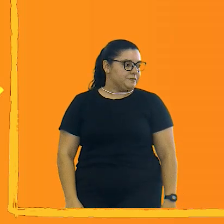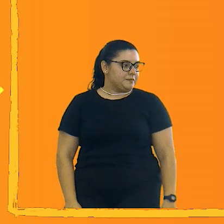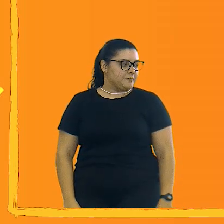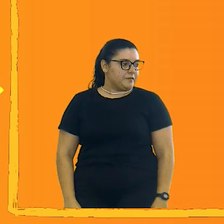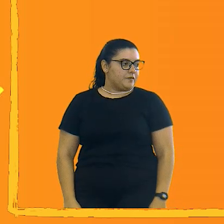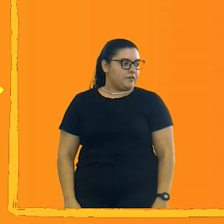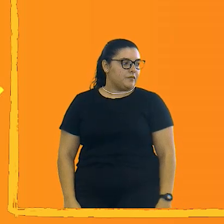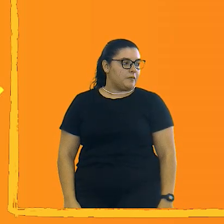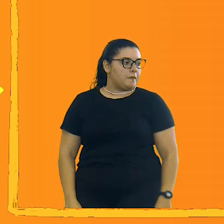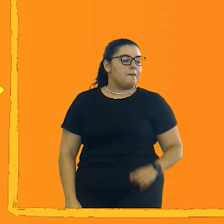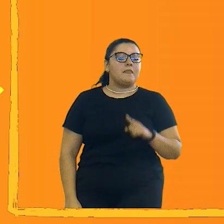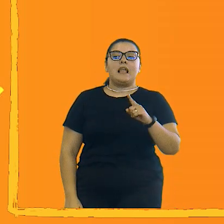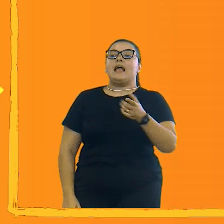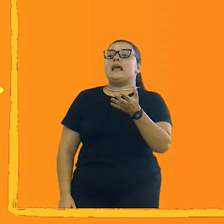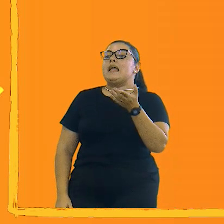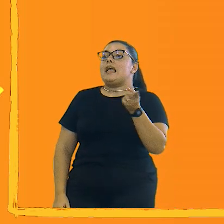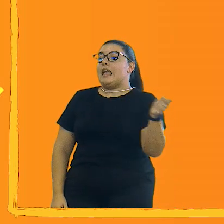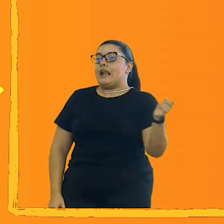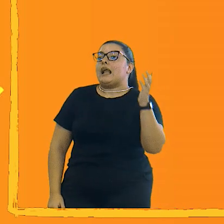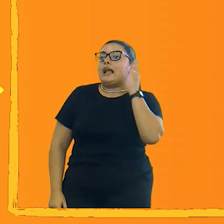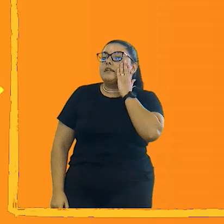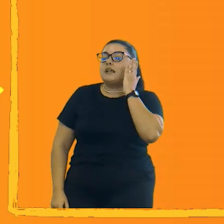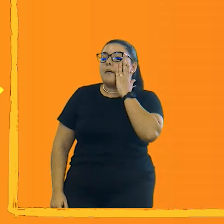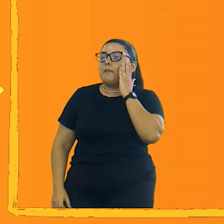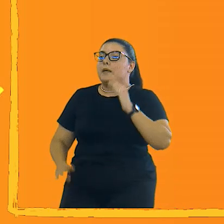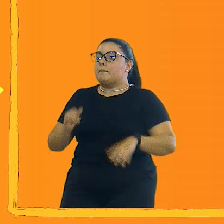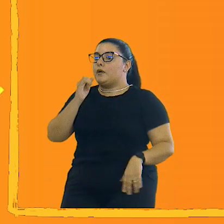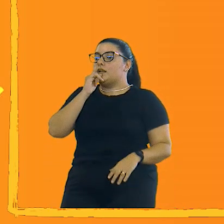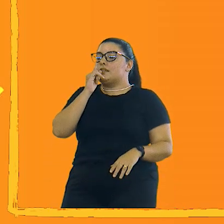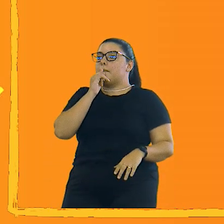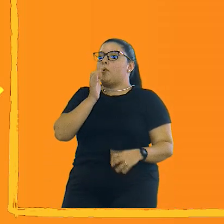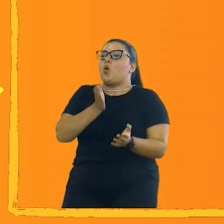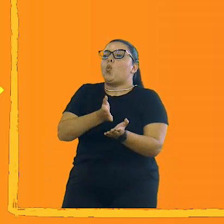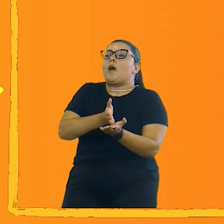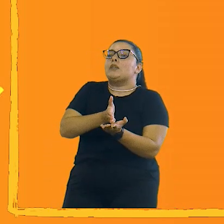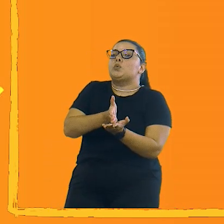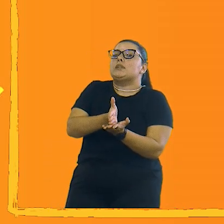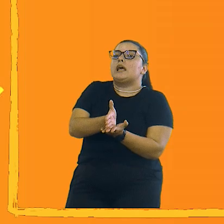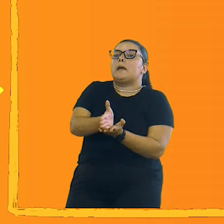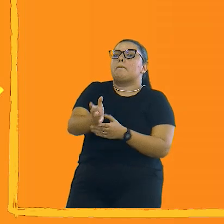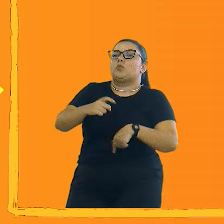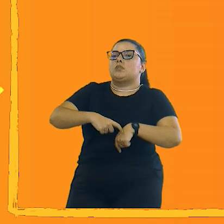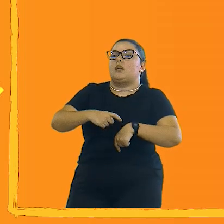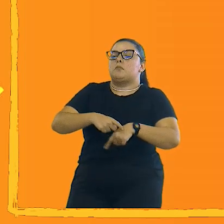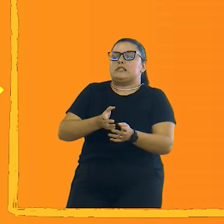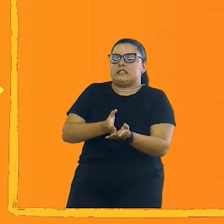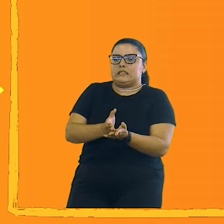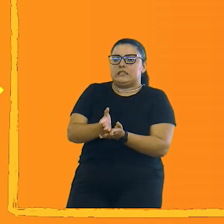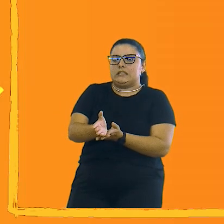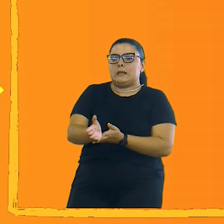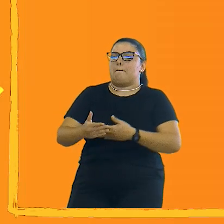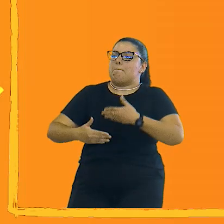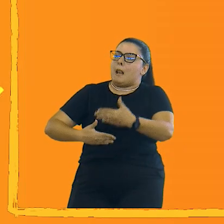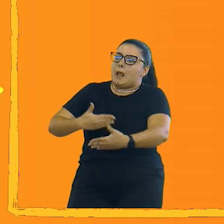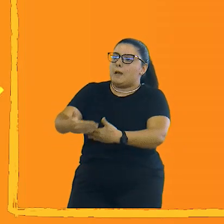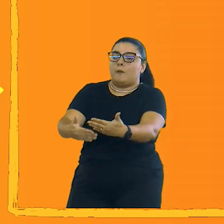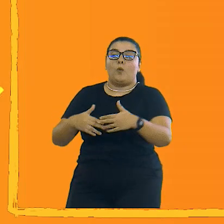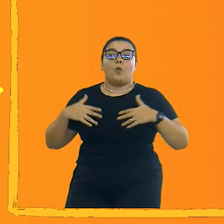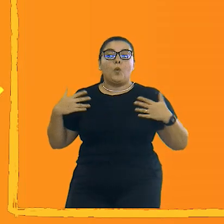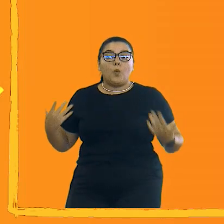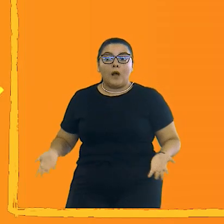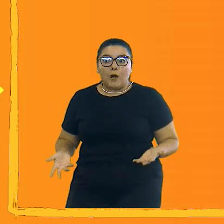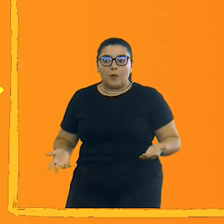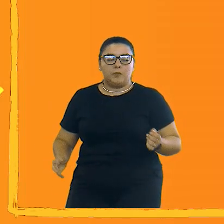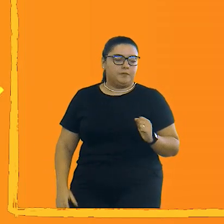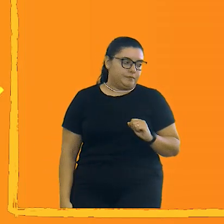Resumindo Ele quer saber aí gente A constante Qual é a constante ó para